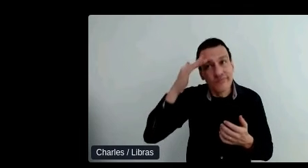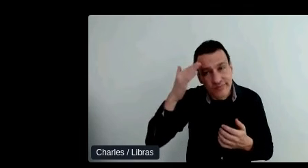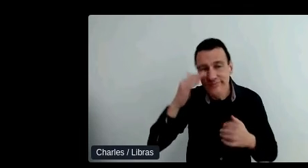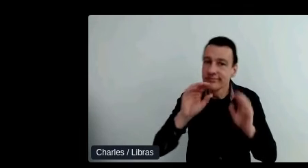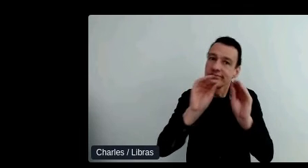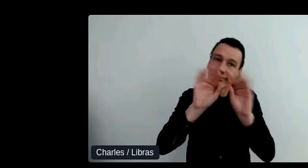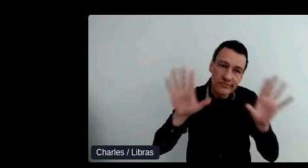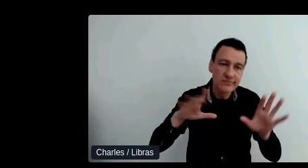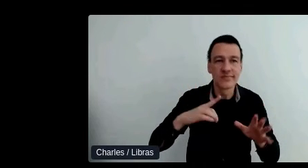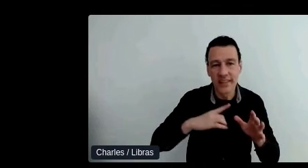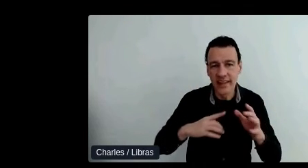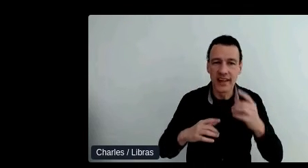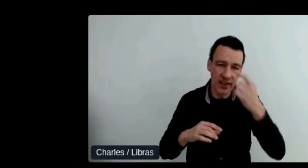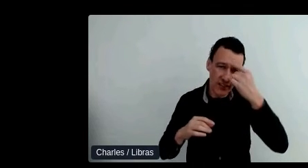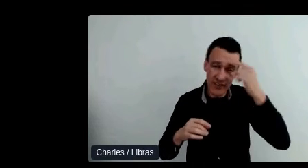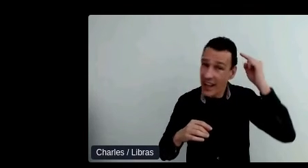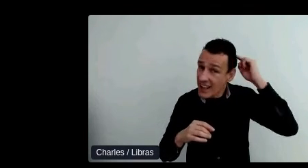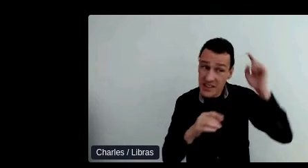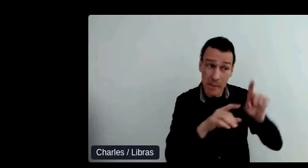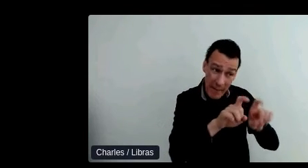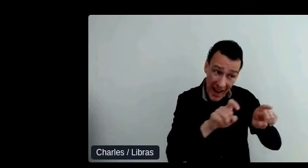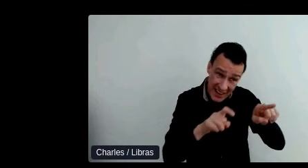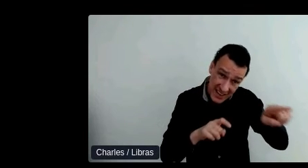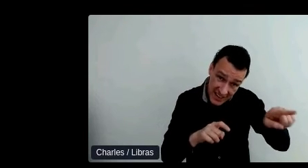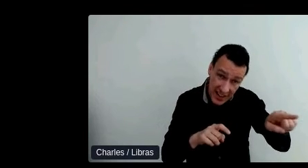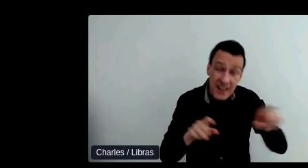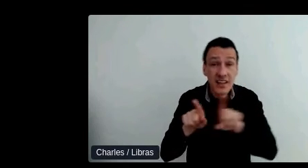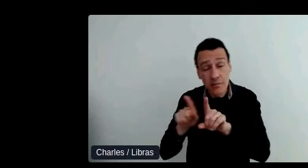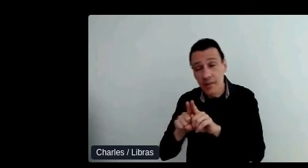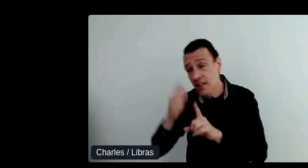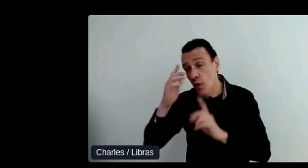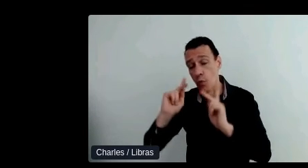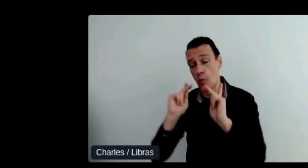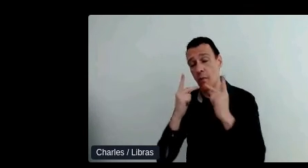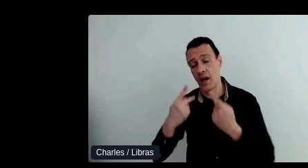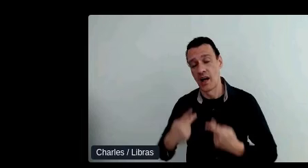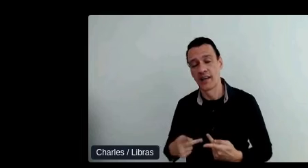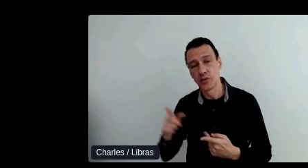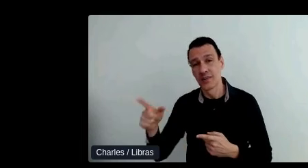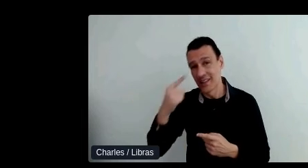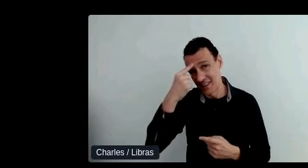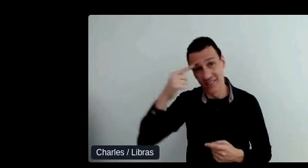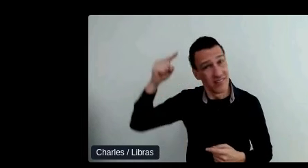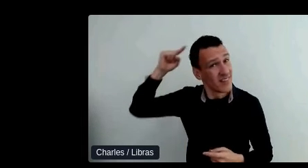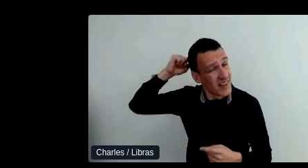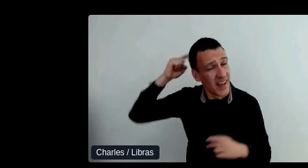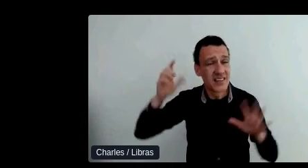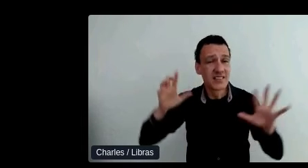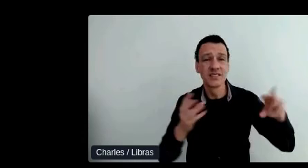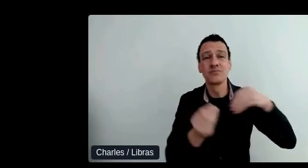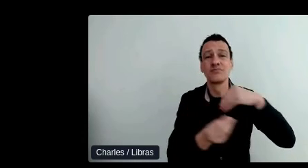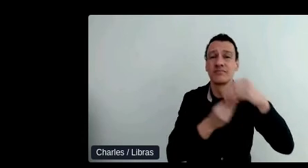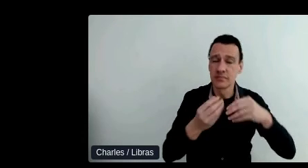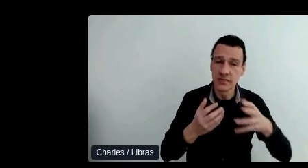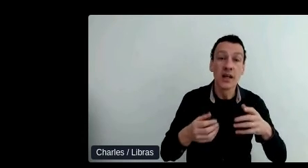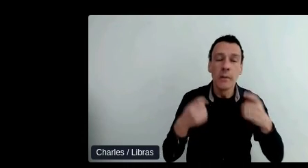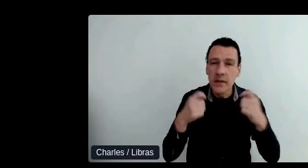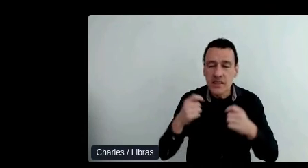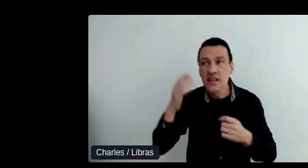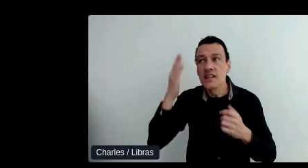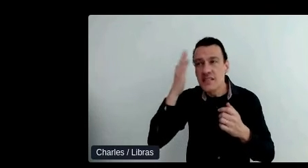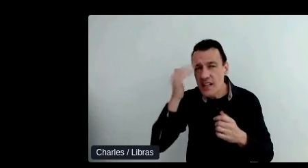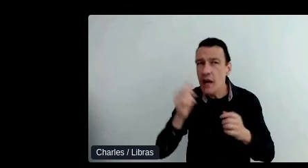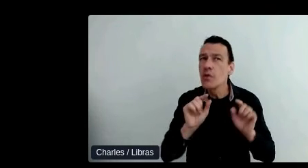de aprendizado de máquina, mas viés cognitivo mesmo das pessoas, para implementar soluções e práticas que combatam essas